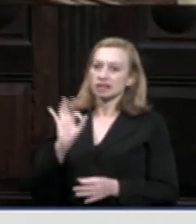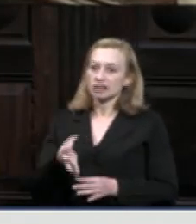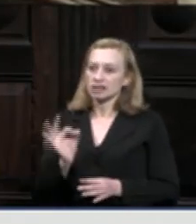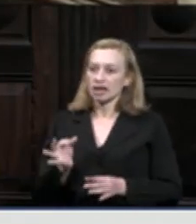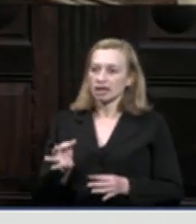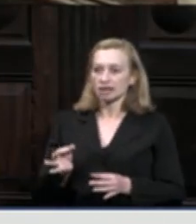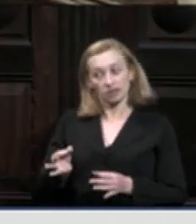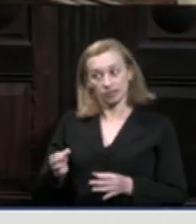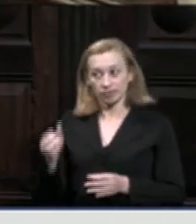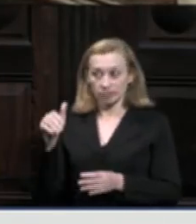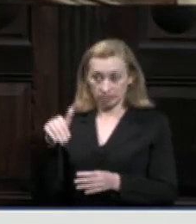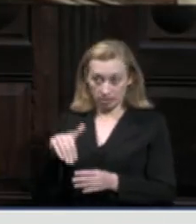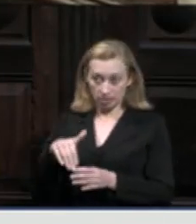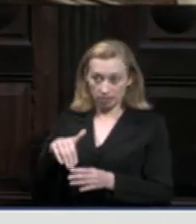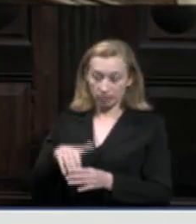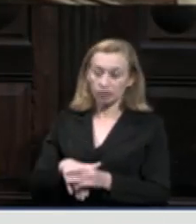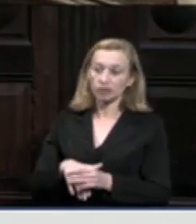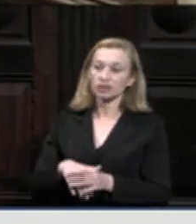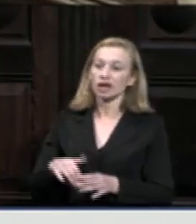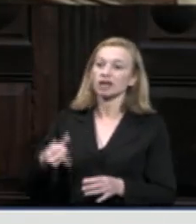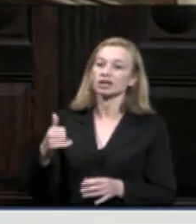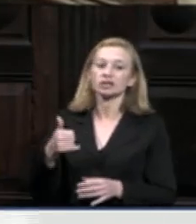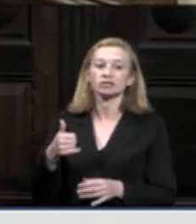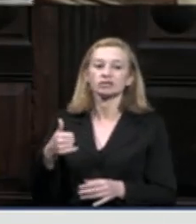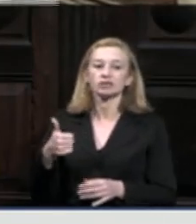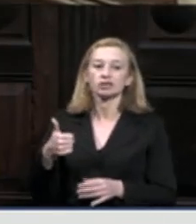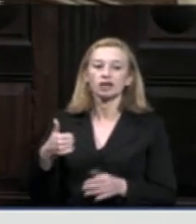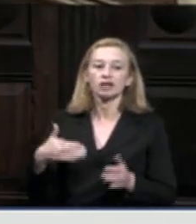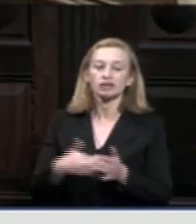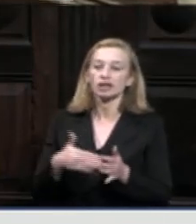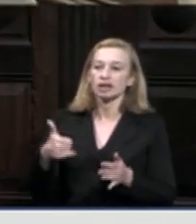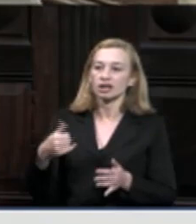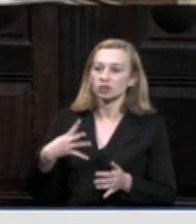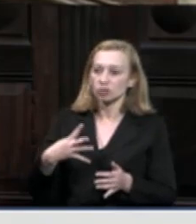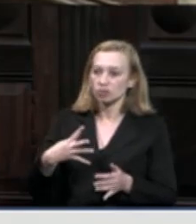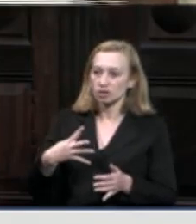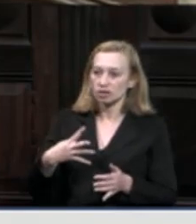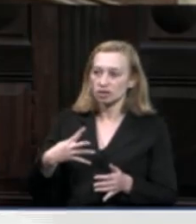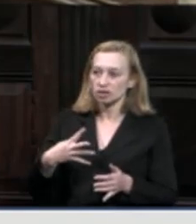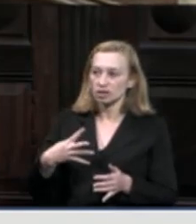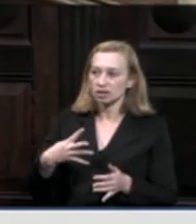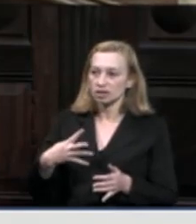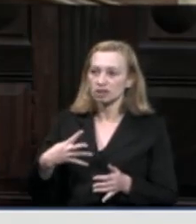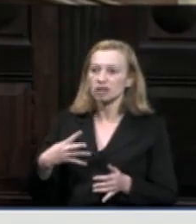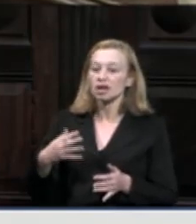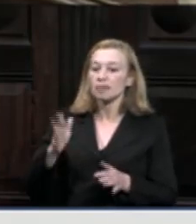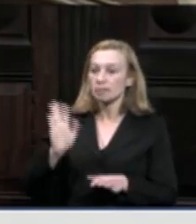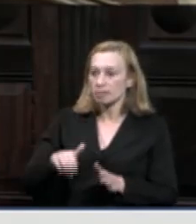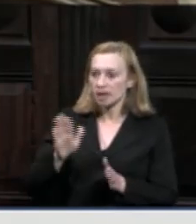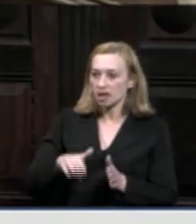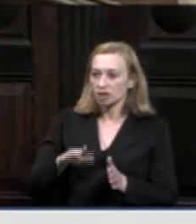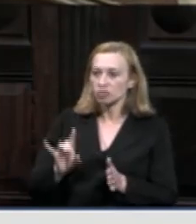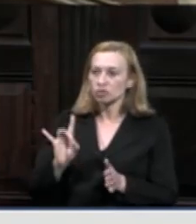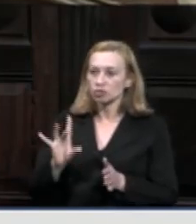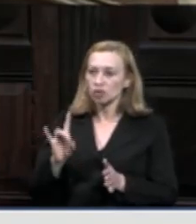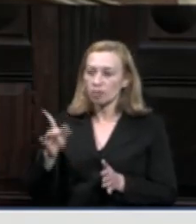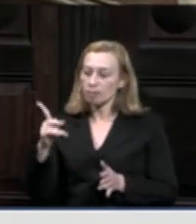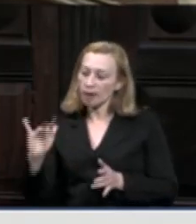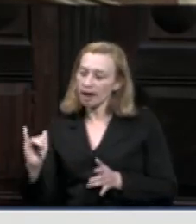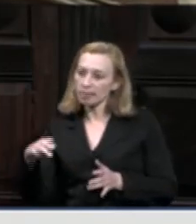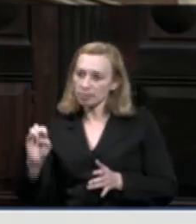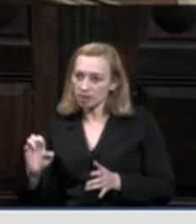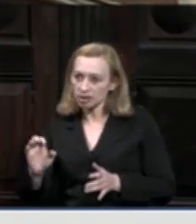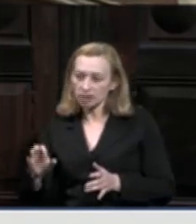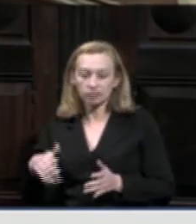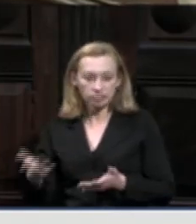não destacaria, não faria a carga sobre ela, no entendimento que a gente tem que um espaço de debate até a segunda